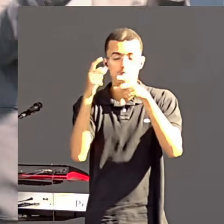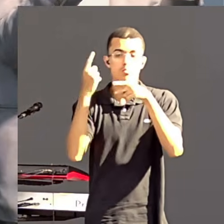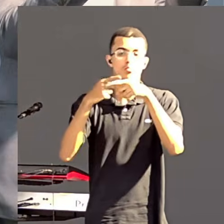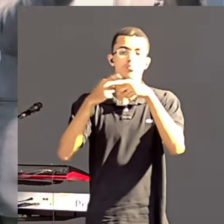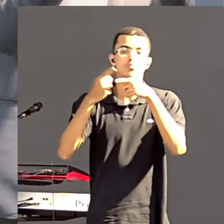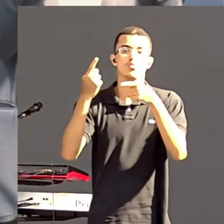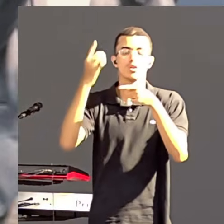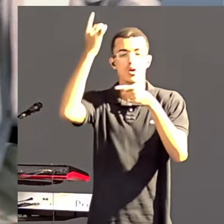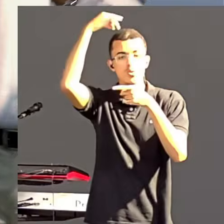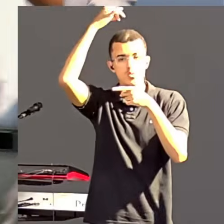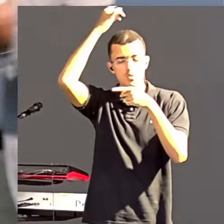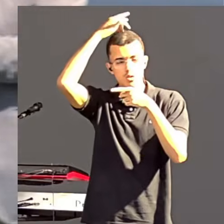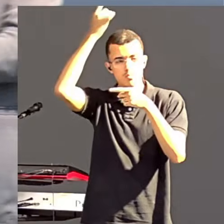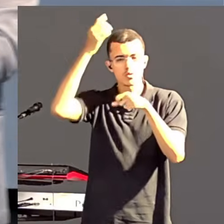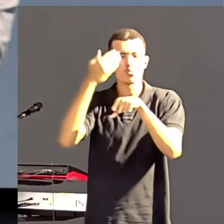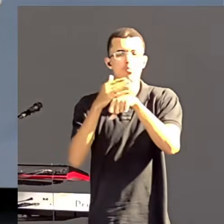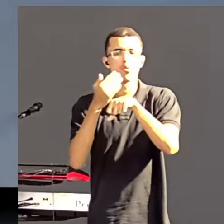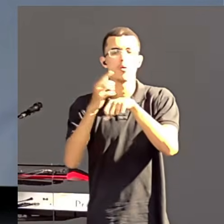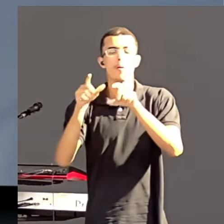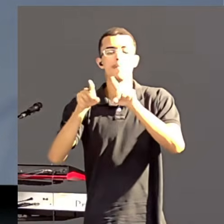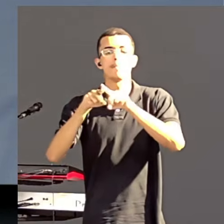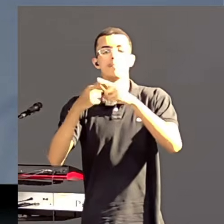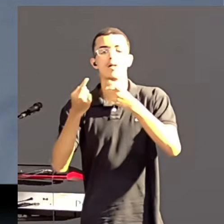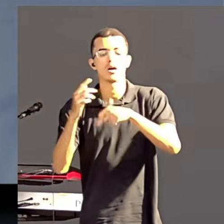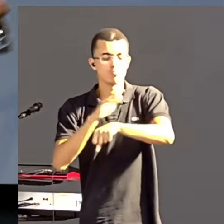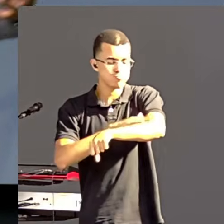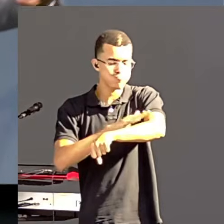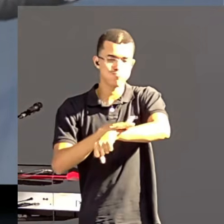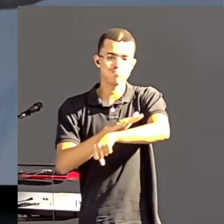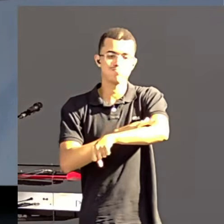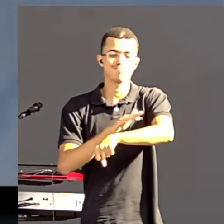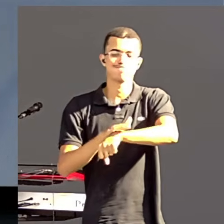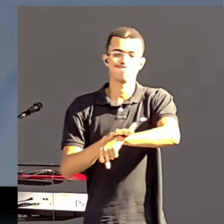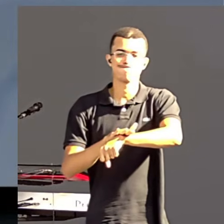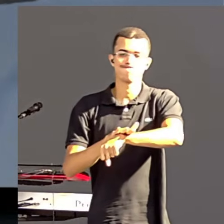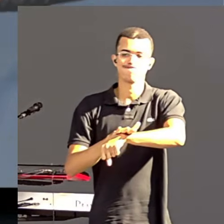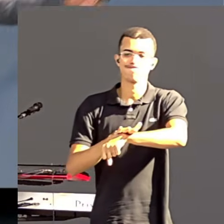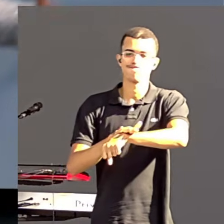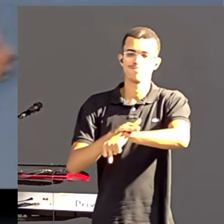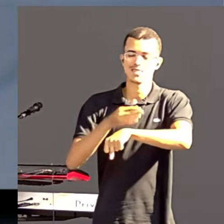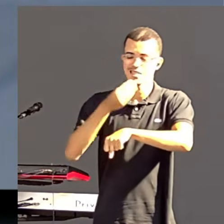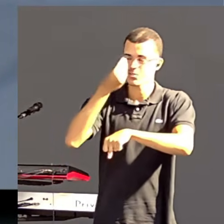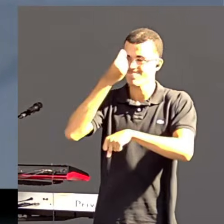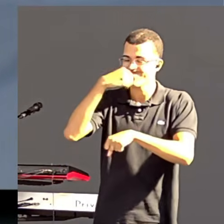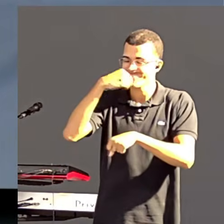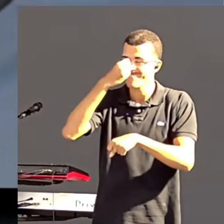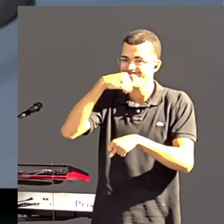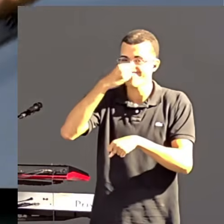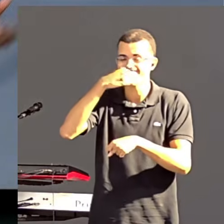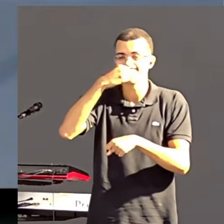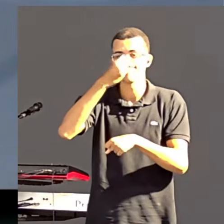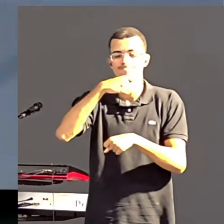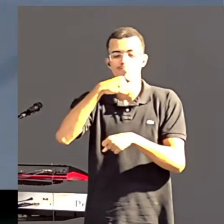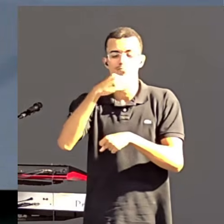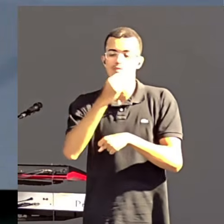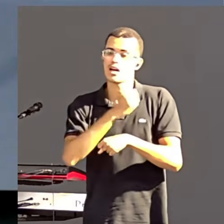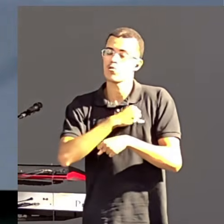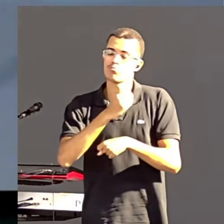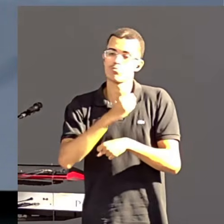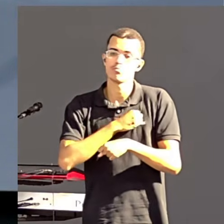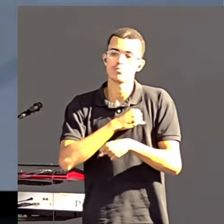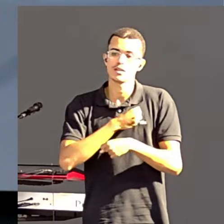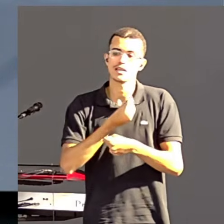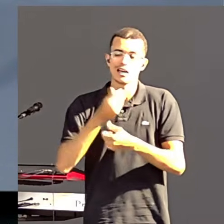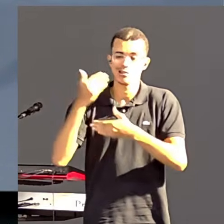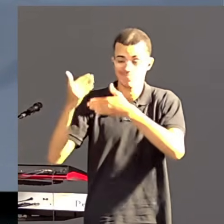o espírito ele está pronto, mas a carne ela é suscetível a esse estágio